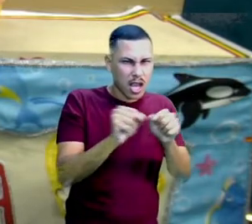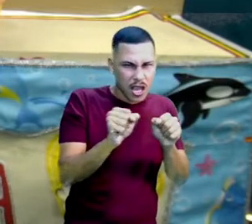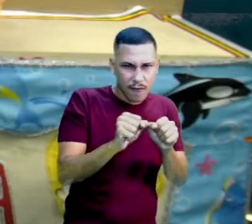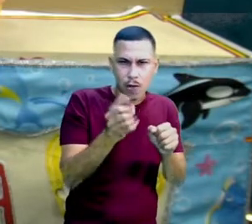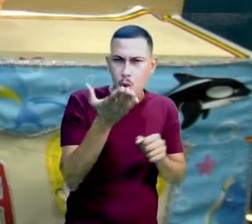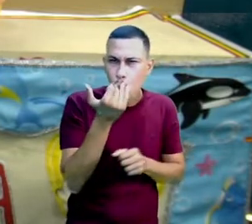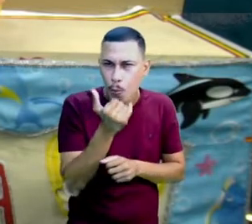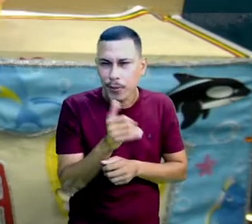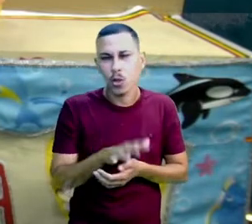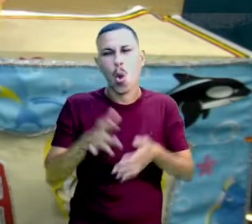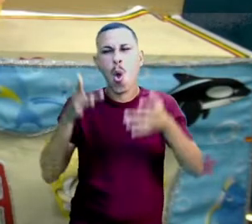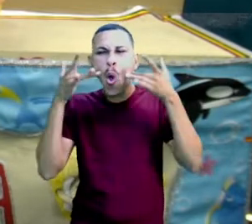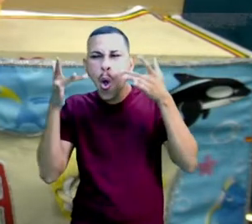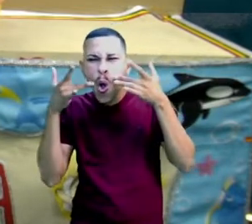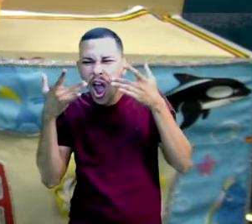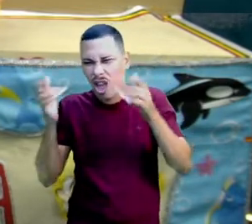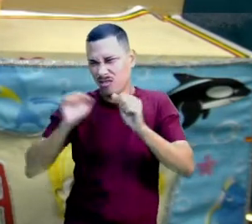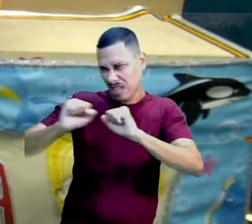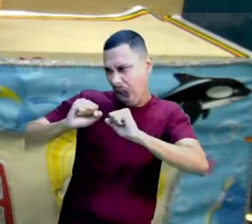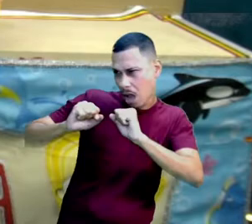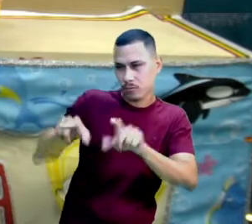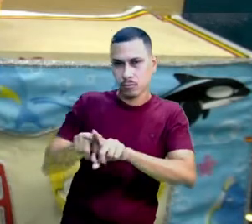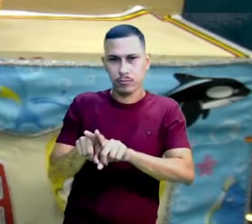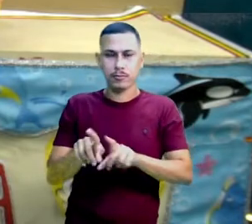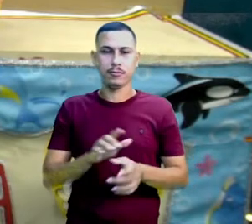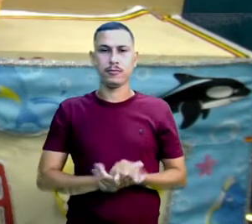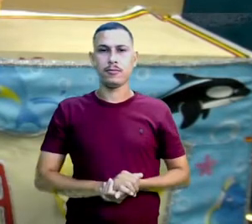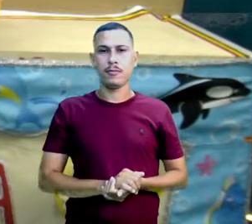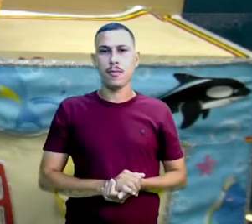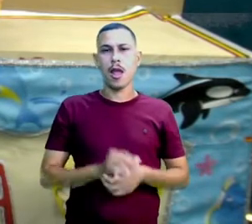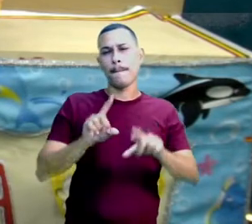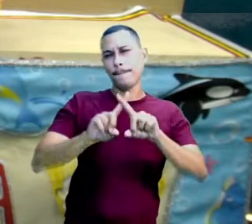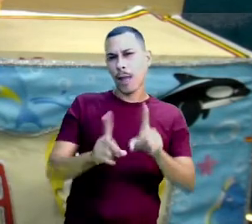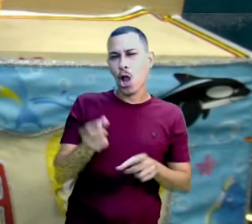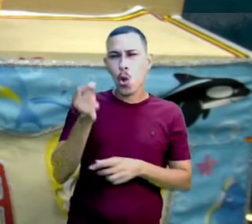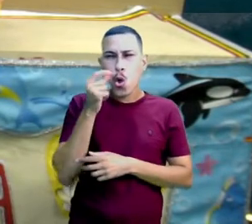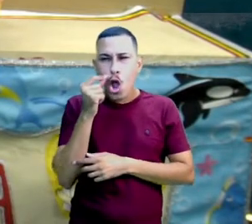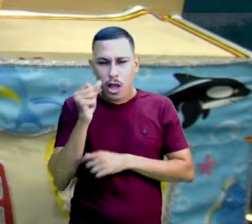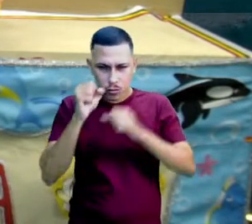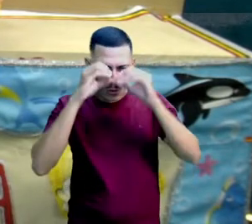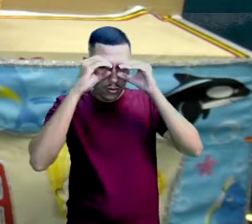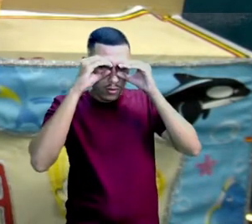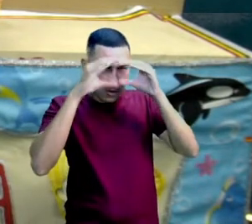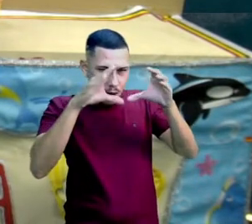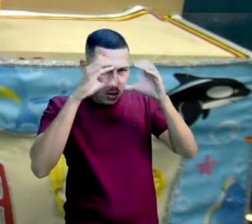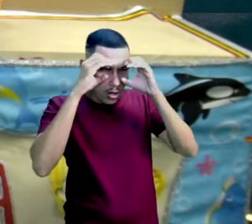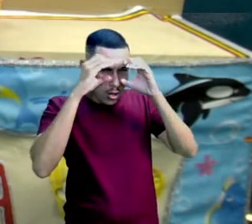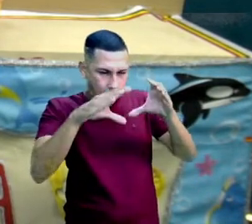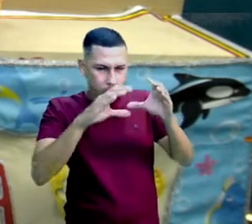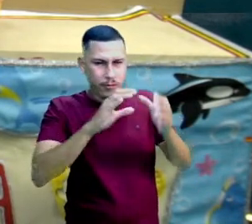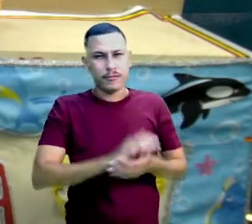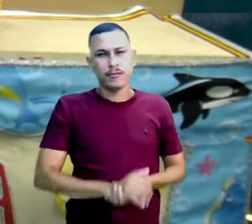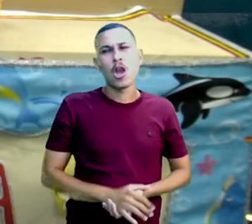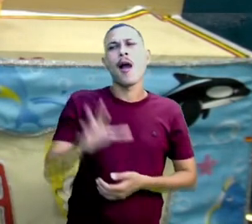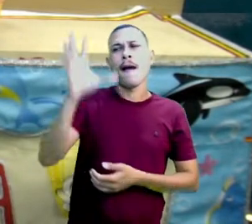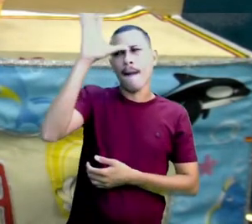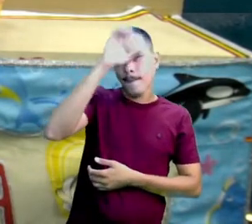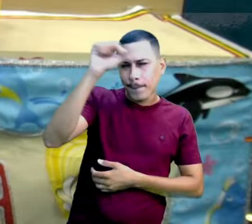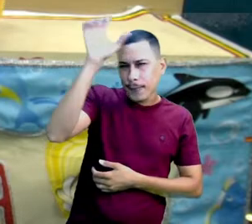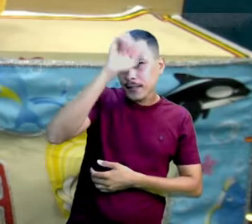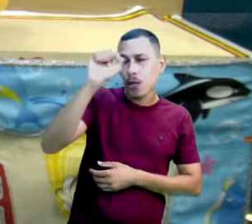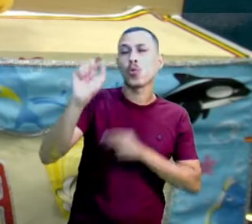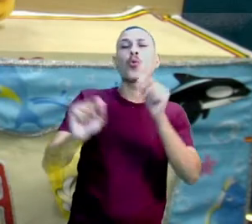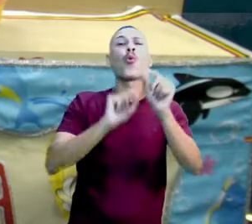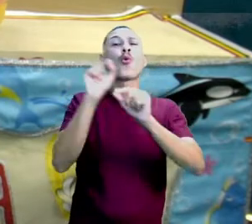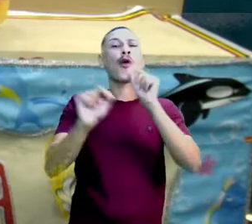o gato correndo atrás dele, né? E o ambicioso ratão aprendeu uma lição. Sabe qual foi a lição